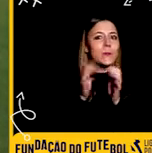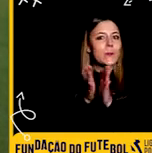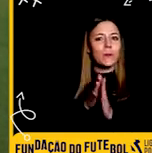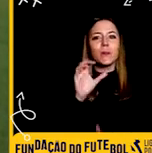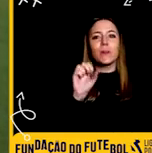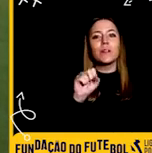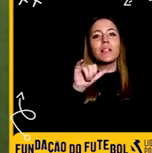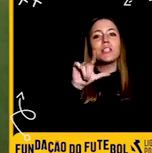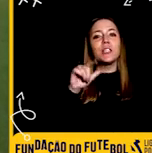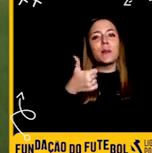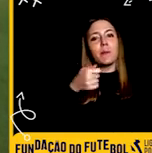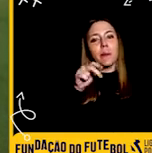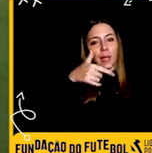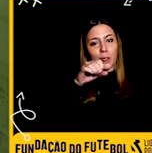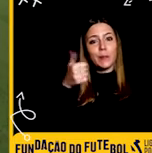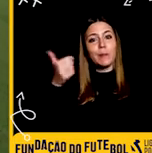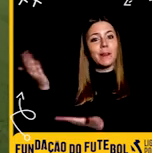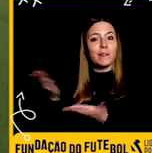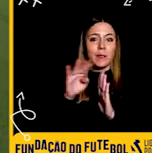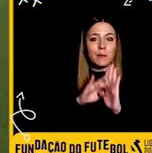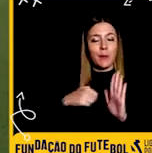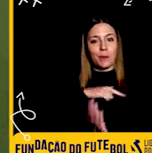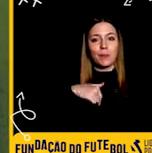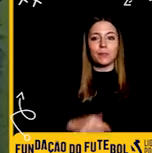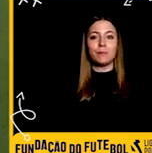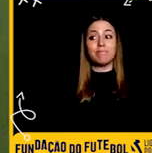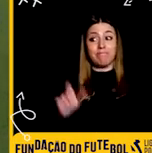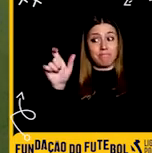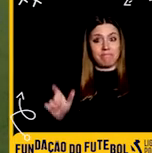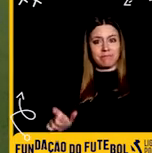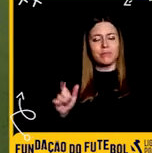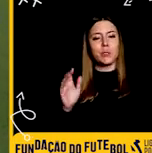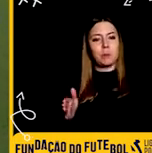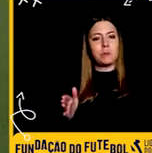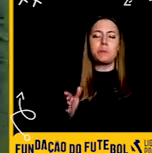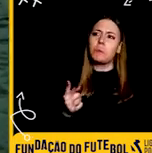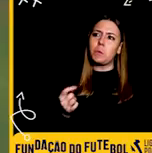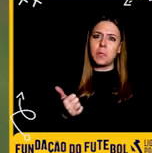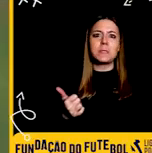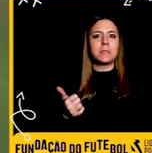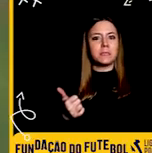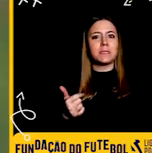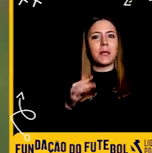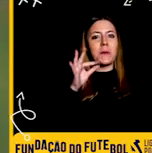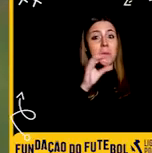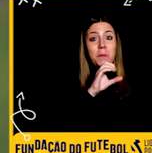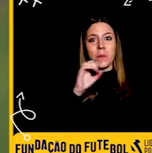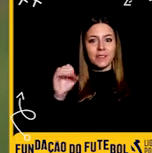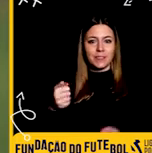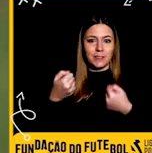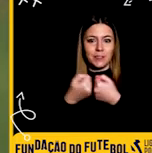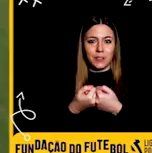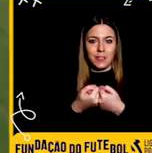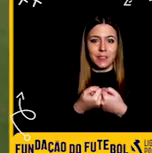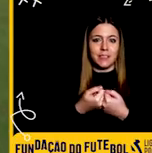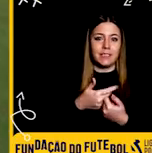à casa, Gilberto Silva. Bem-vindo ao nosso magazine da Liga Portugal Salve-Segue. O Gilberto, que já tem quase 400